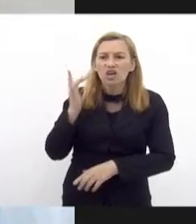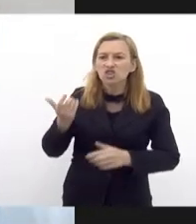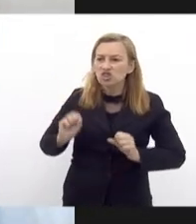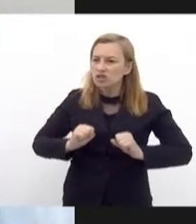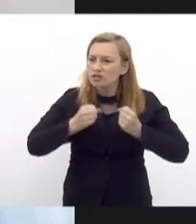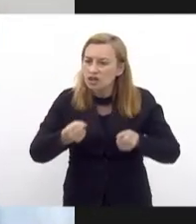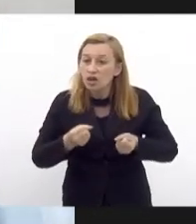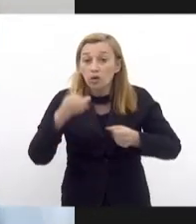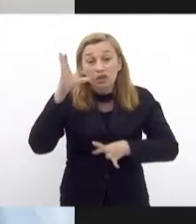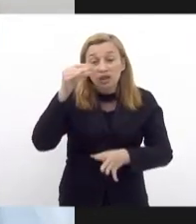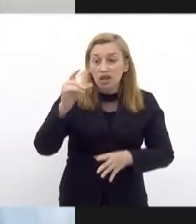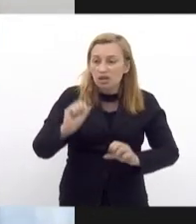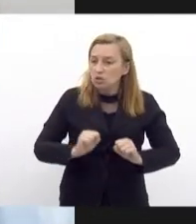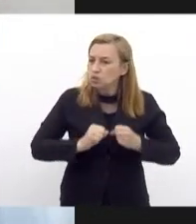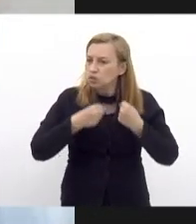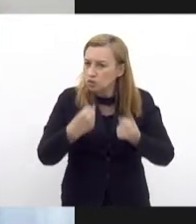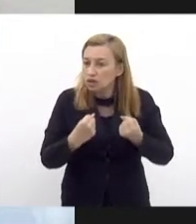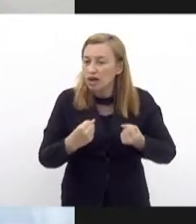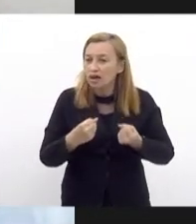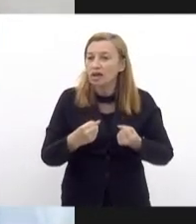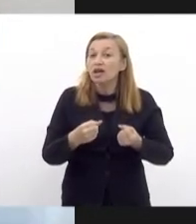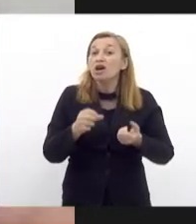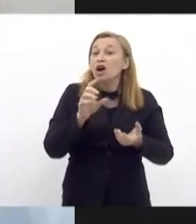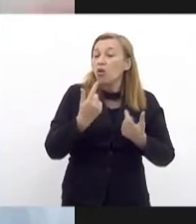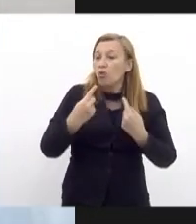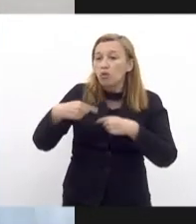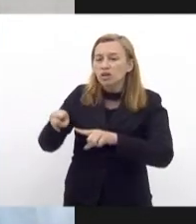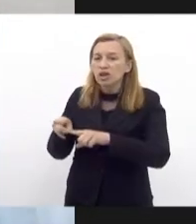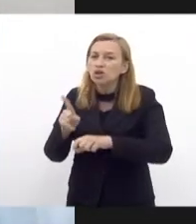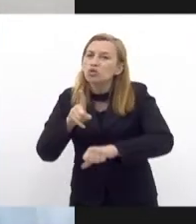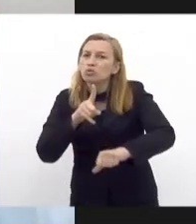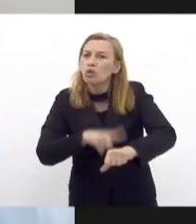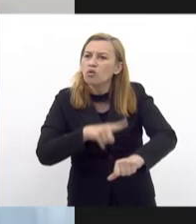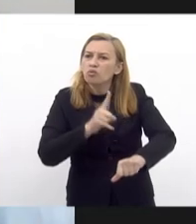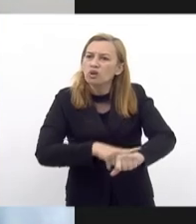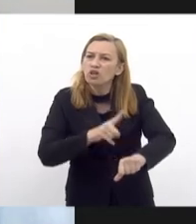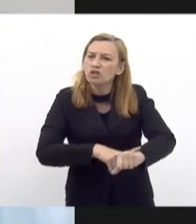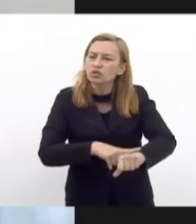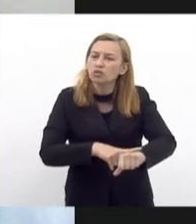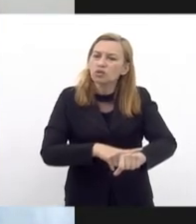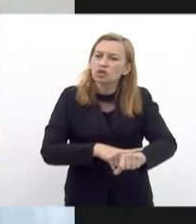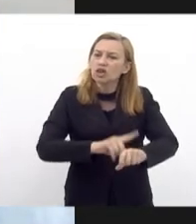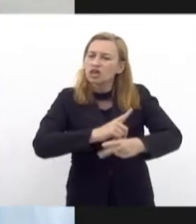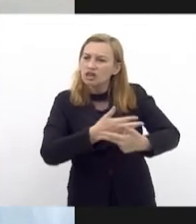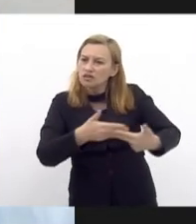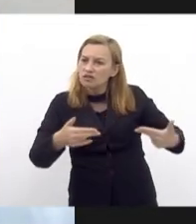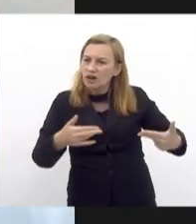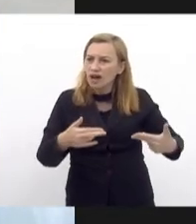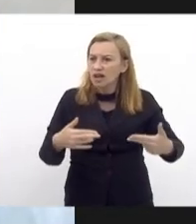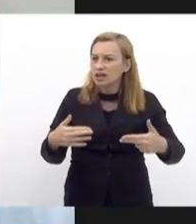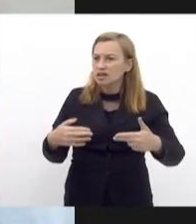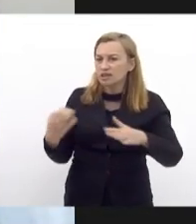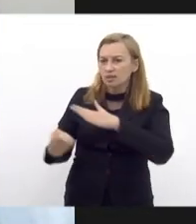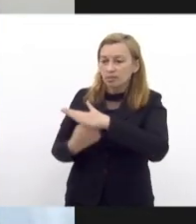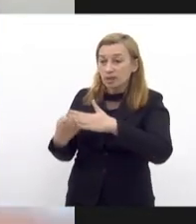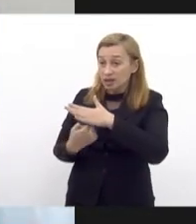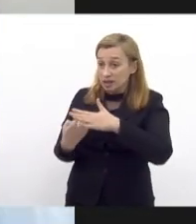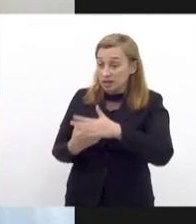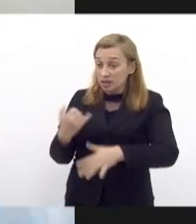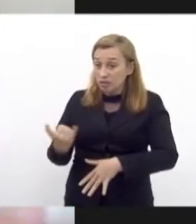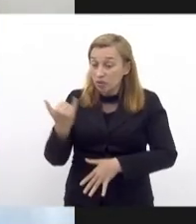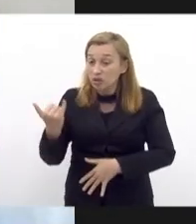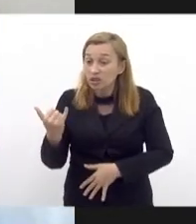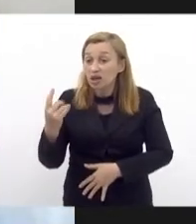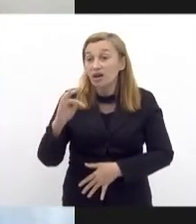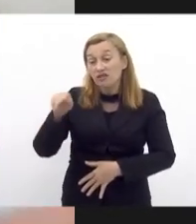interesse, buscar, não é ruptura. Ao contrário, no momento que entidades importantes não se posicionam firmemente, como a